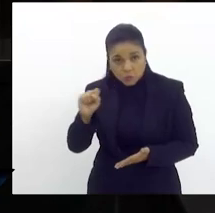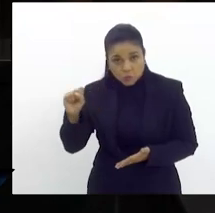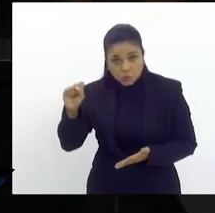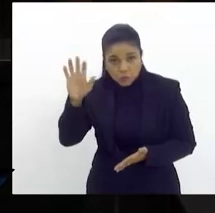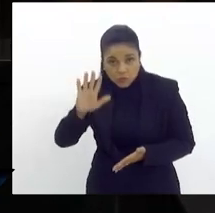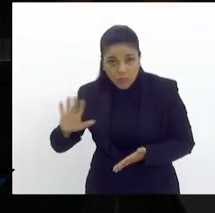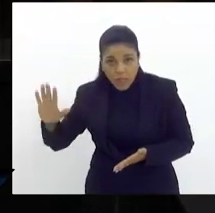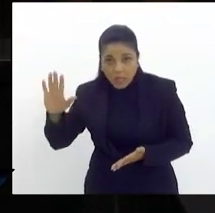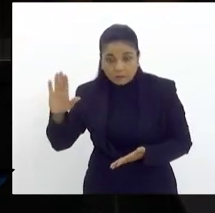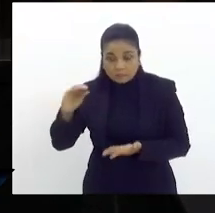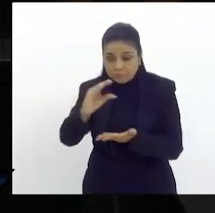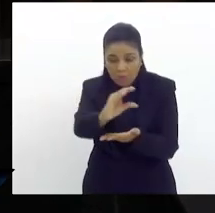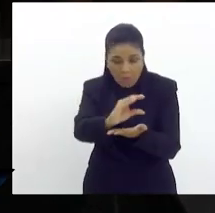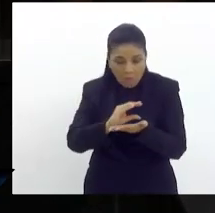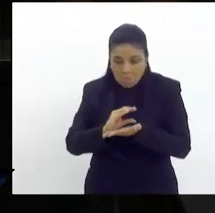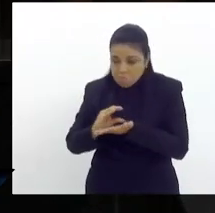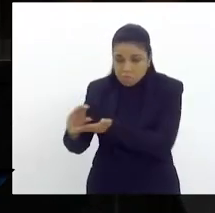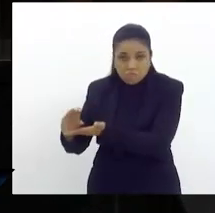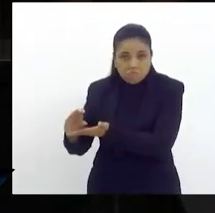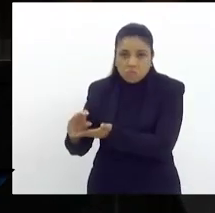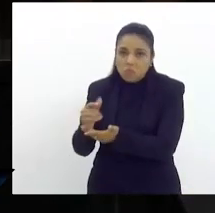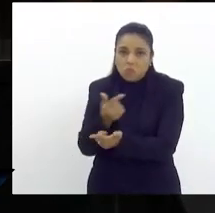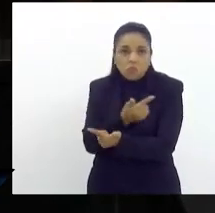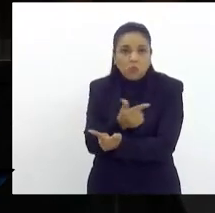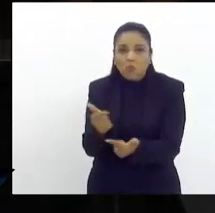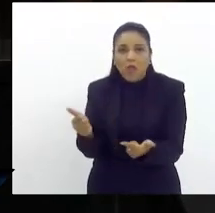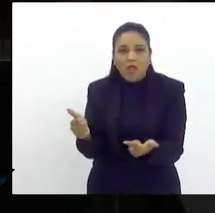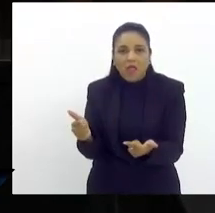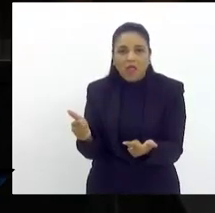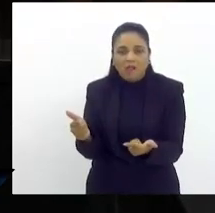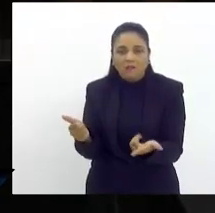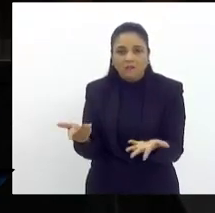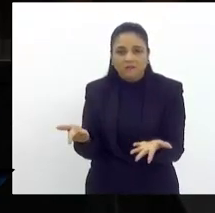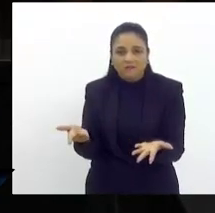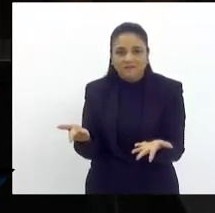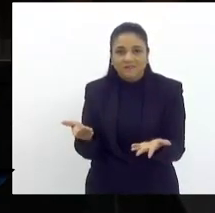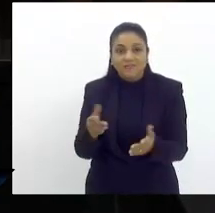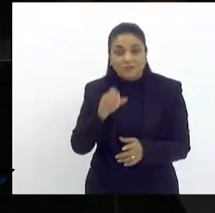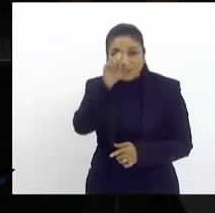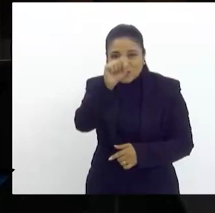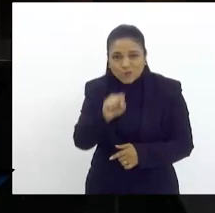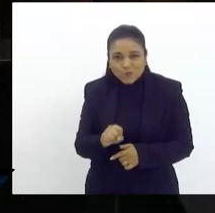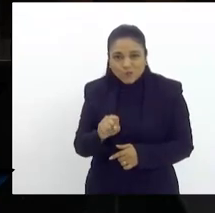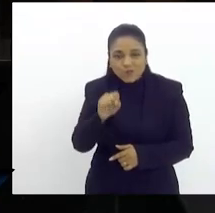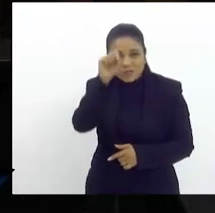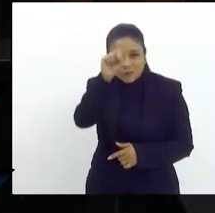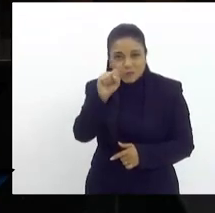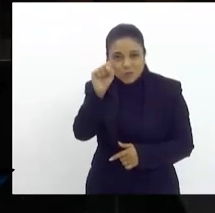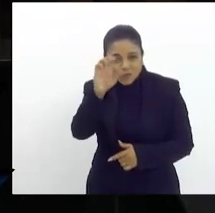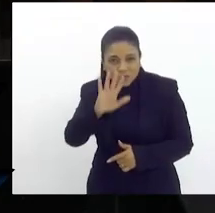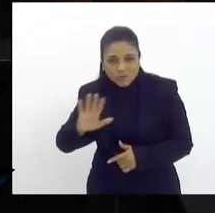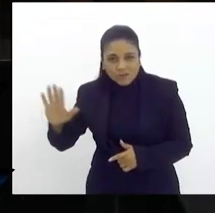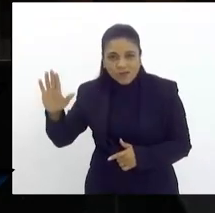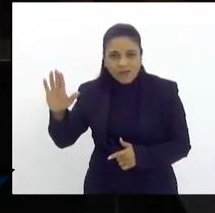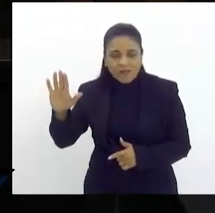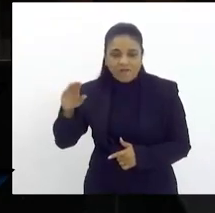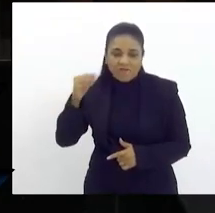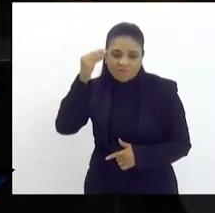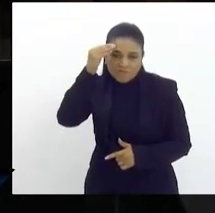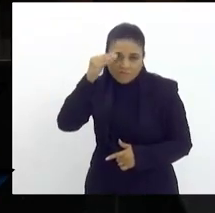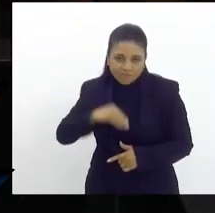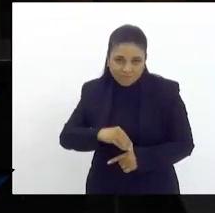recursos para investimento E se o sul Sudeste fracassa no Brasil